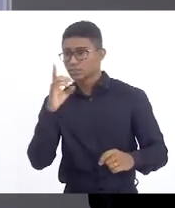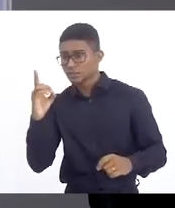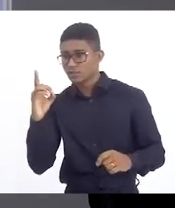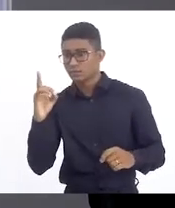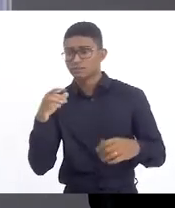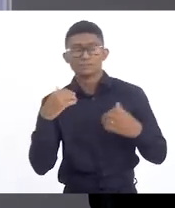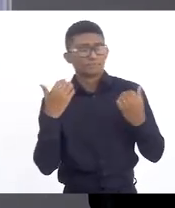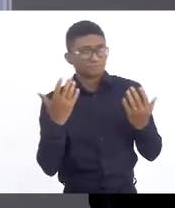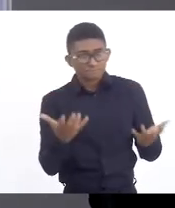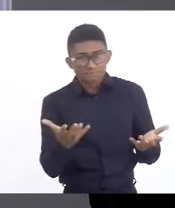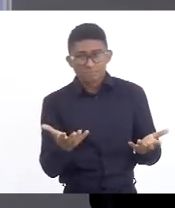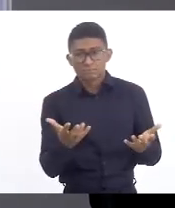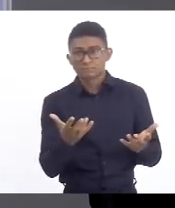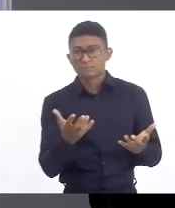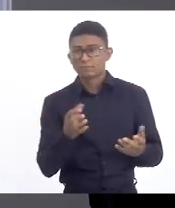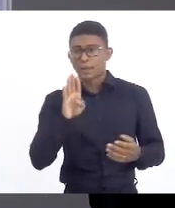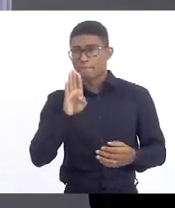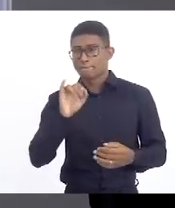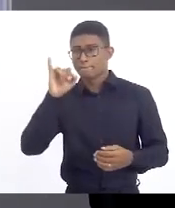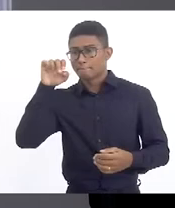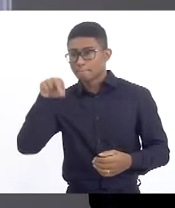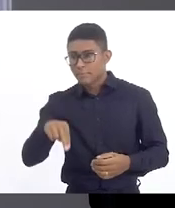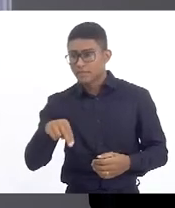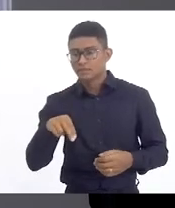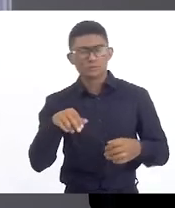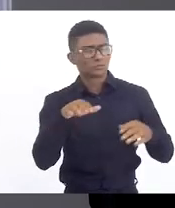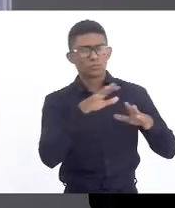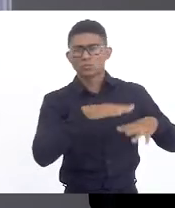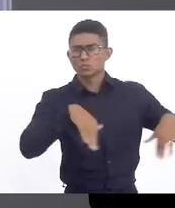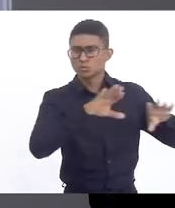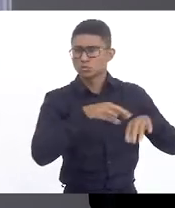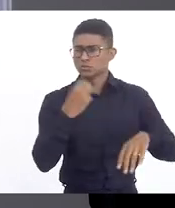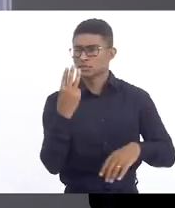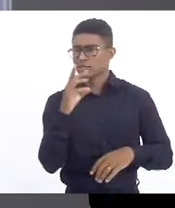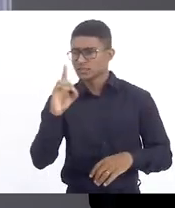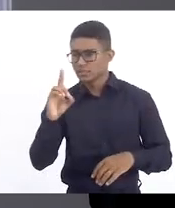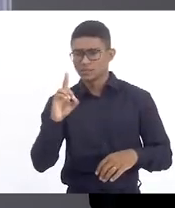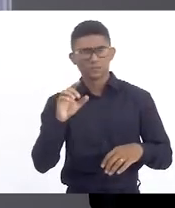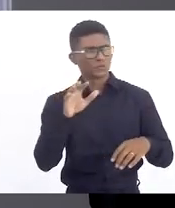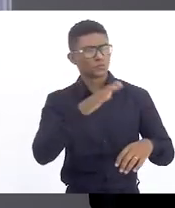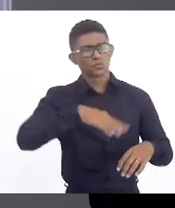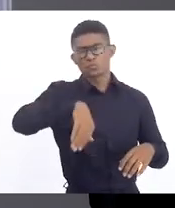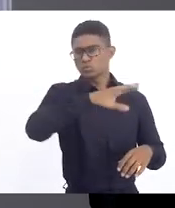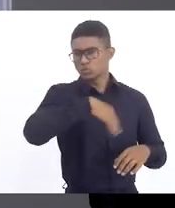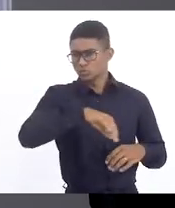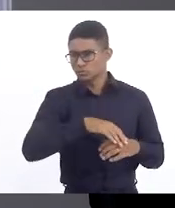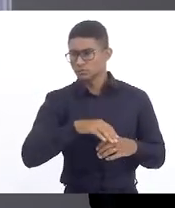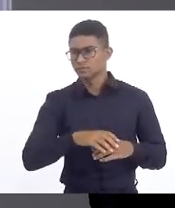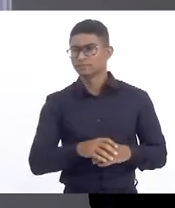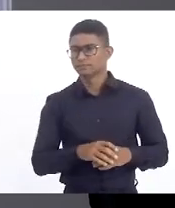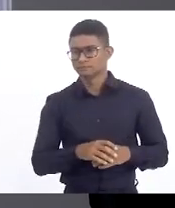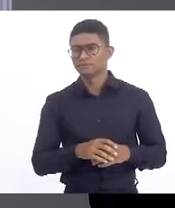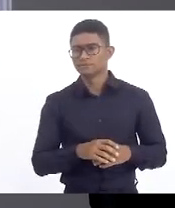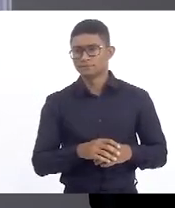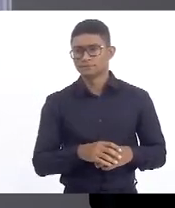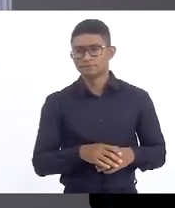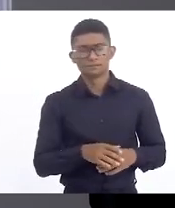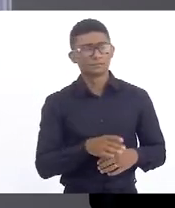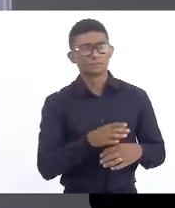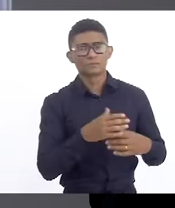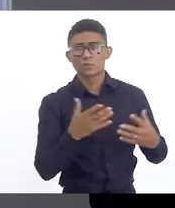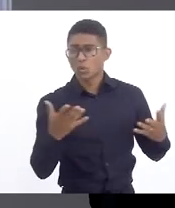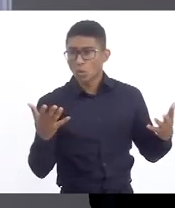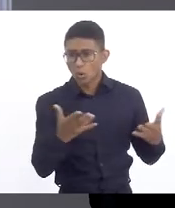feita em BIM. Essa obra toda vai ser em 3D. Esse é um programa que é uma exigência